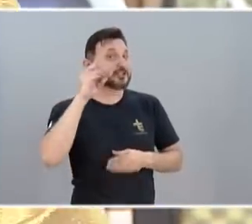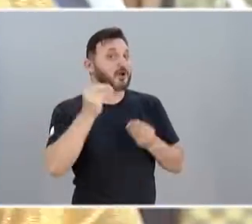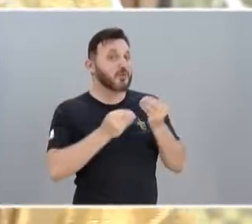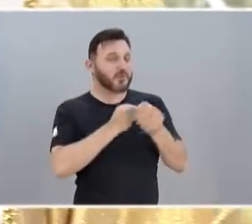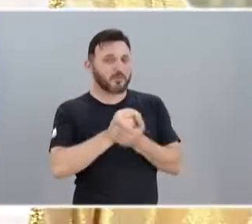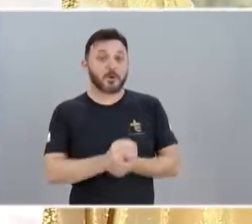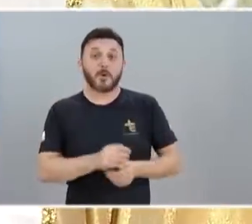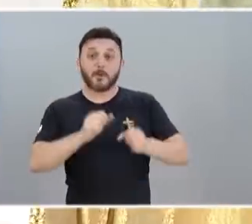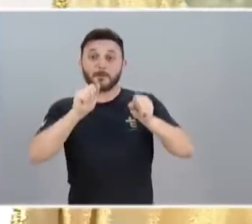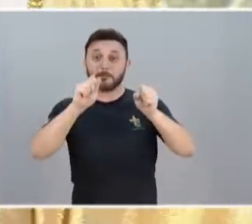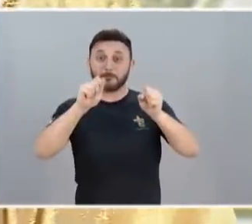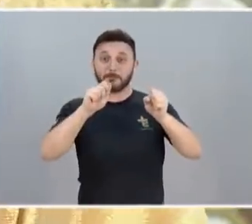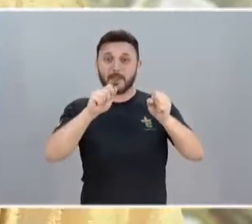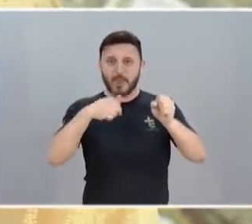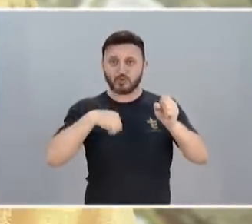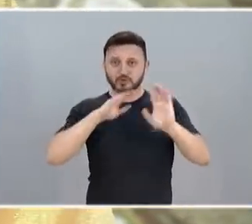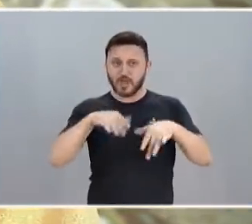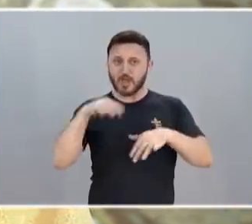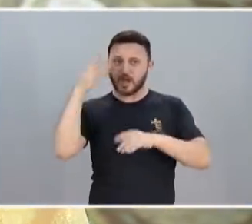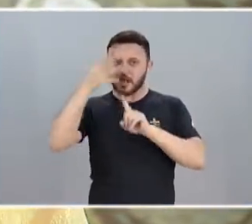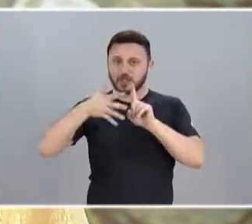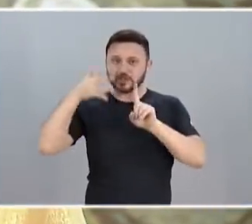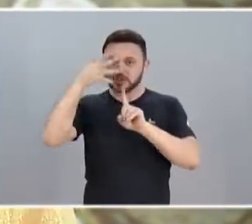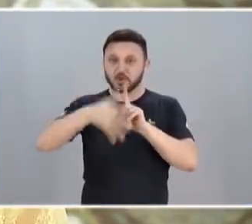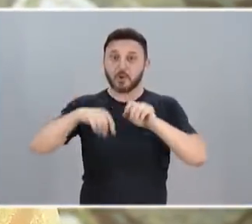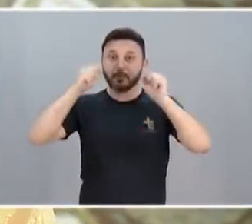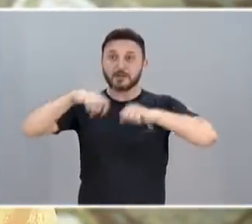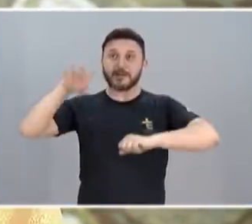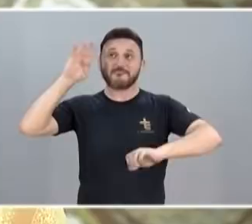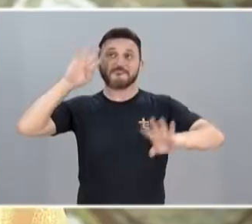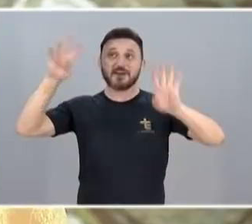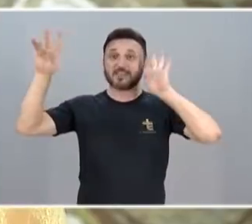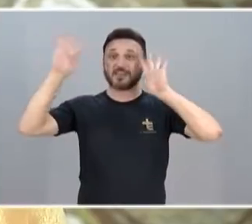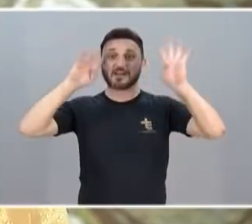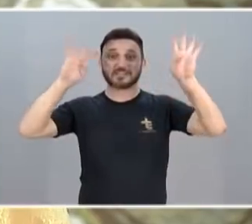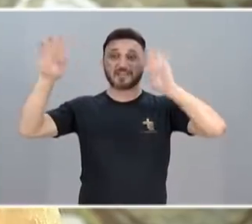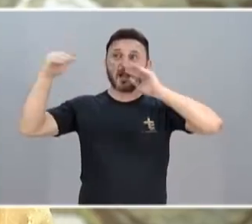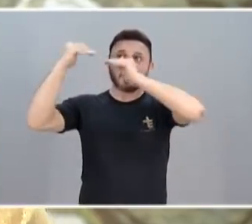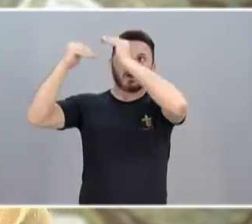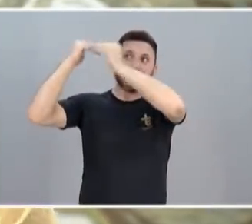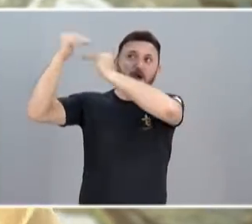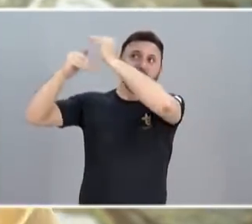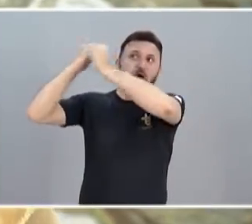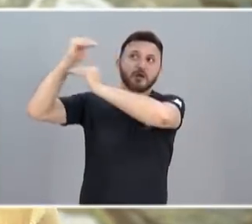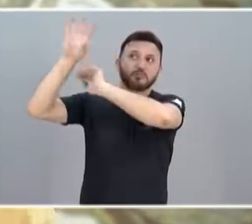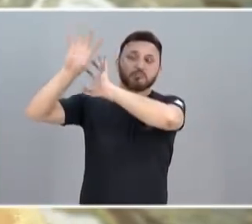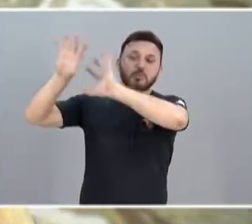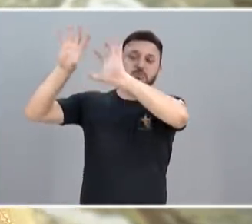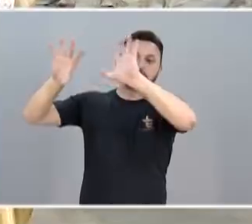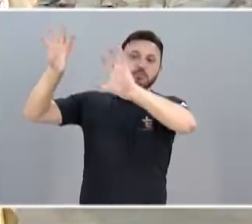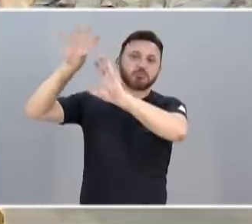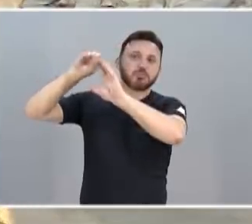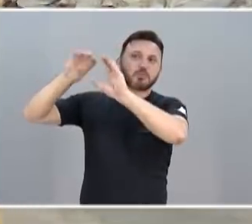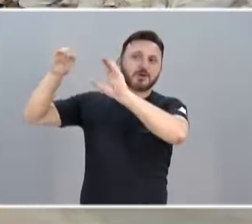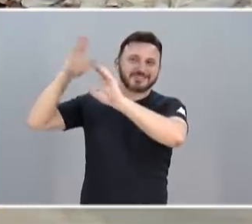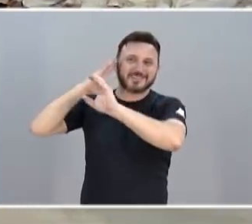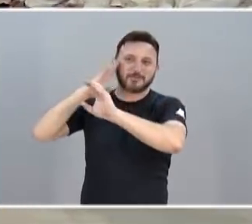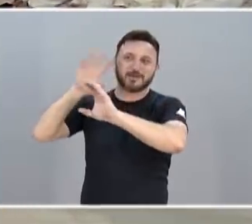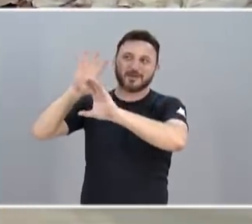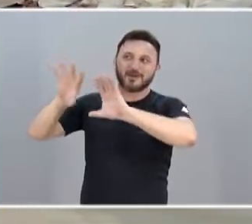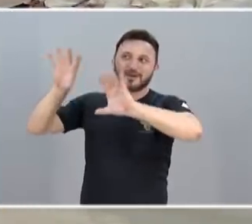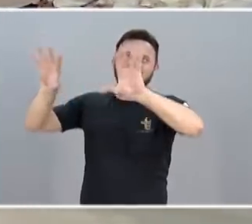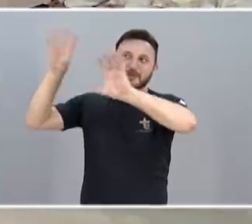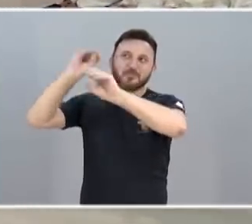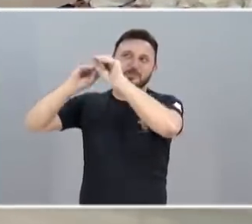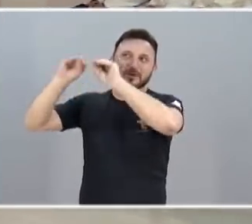O poder da fantasia, da imaginação, do processamento de dados, da ressignificação.